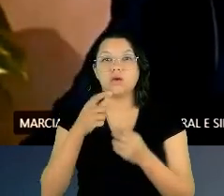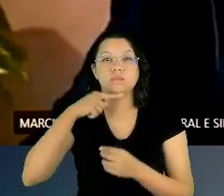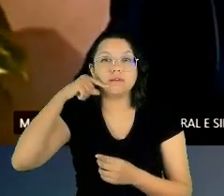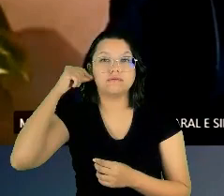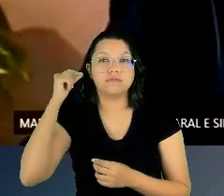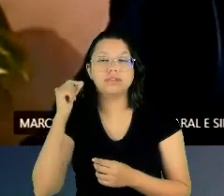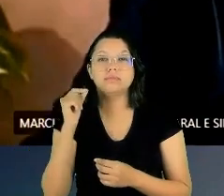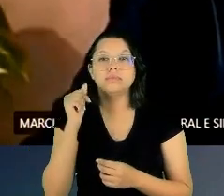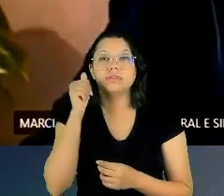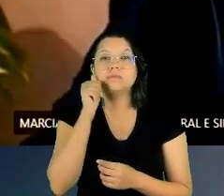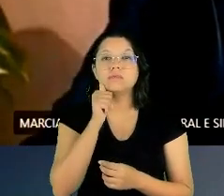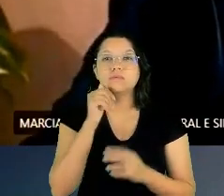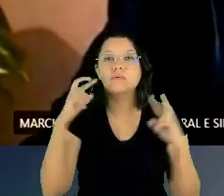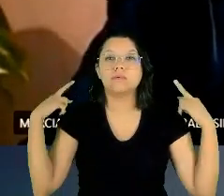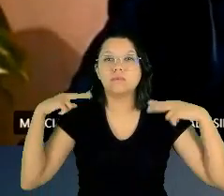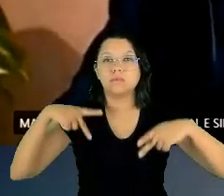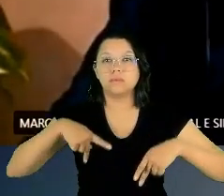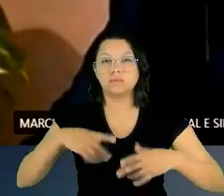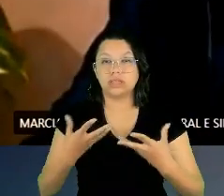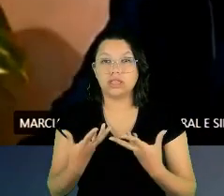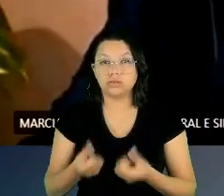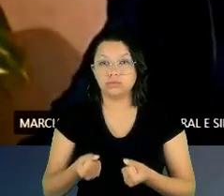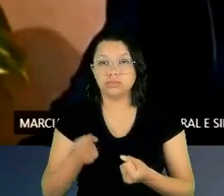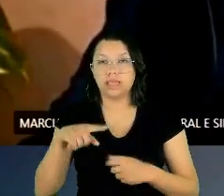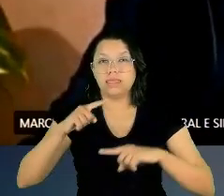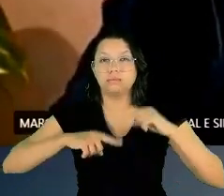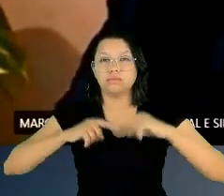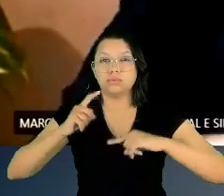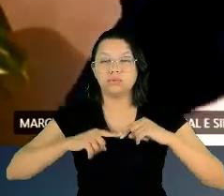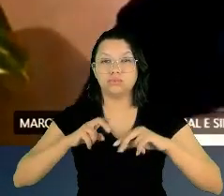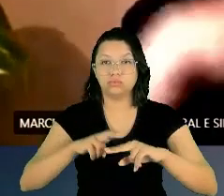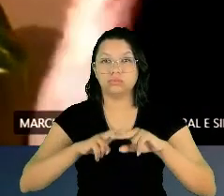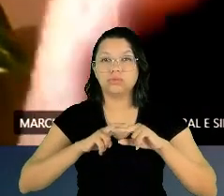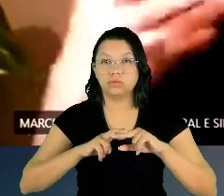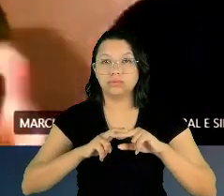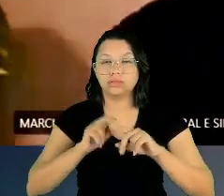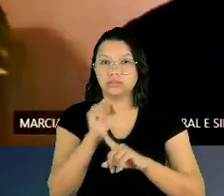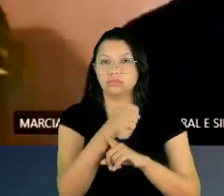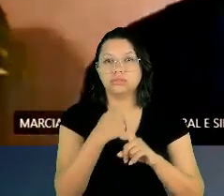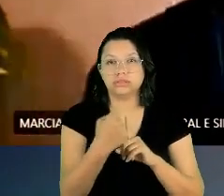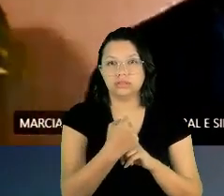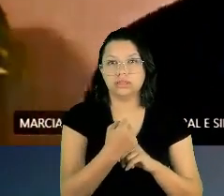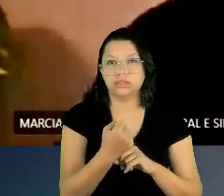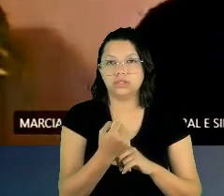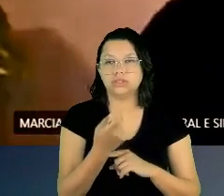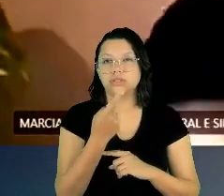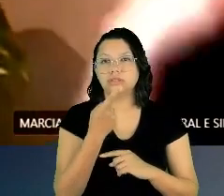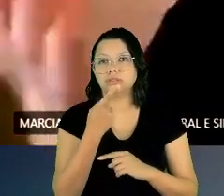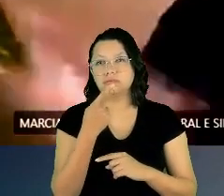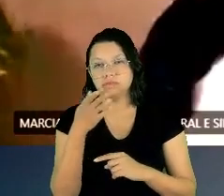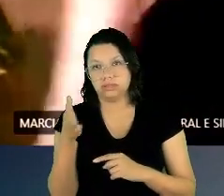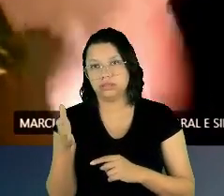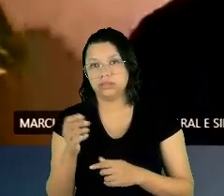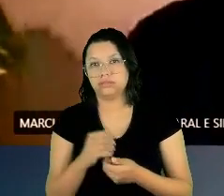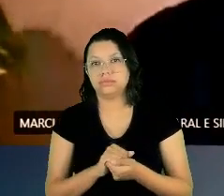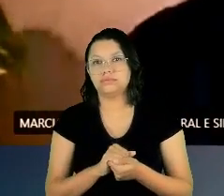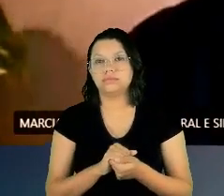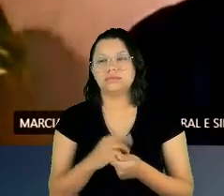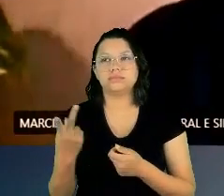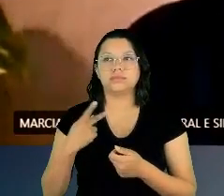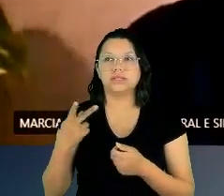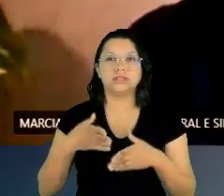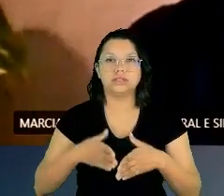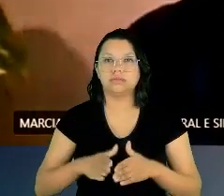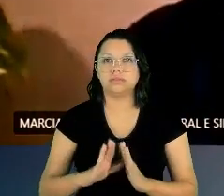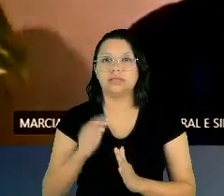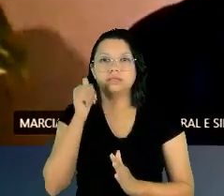definiria a forma que a fêmea humana assume no seio da sociedade, que ela seria um produto da civilização. A citação da Simone de Beauvoir